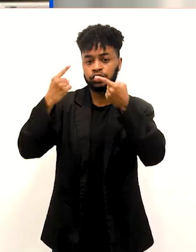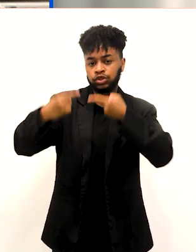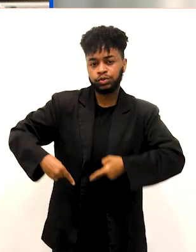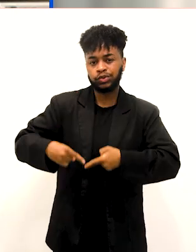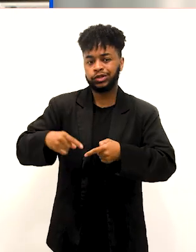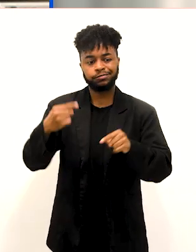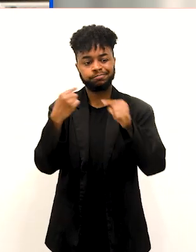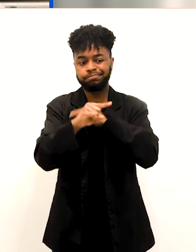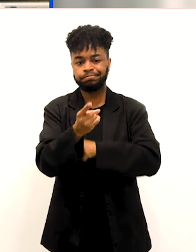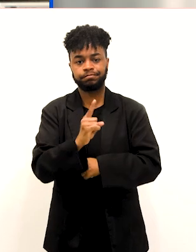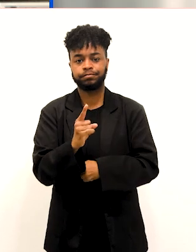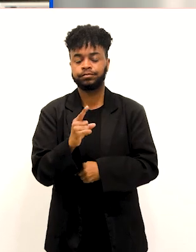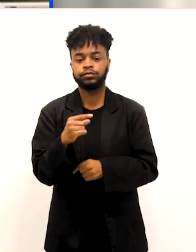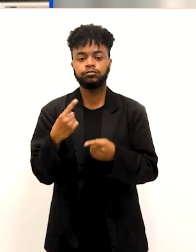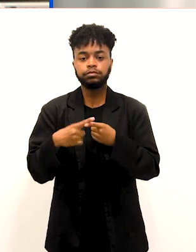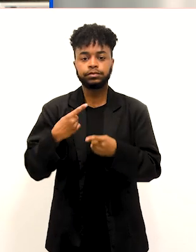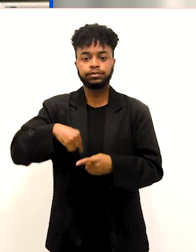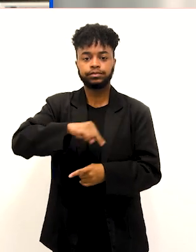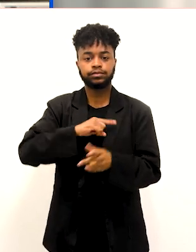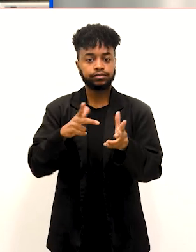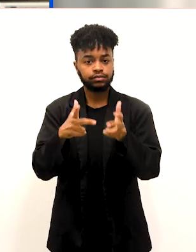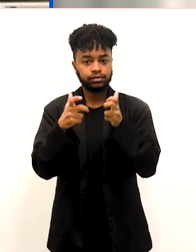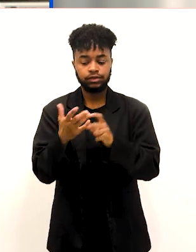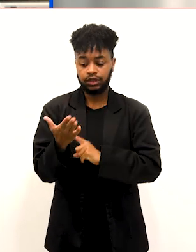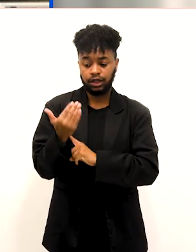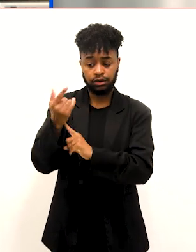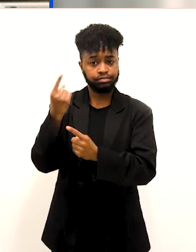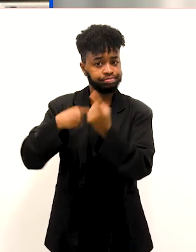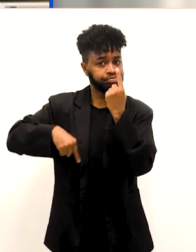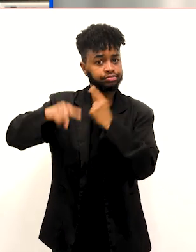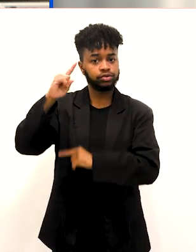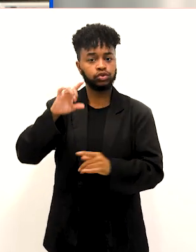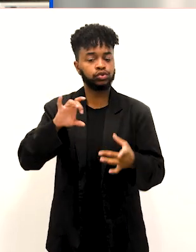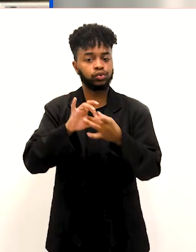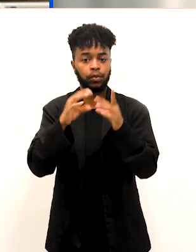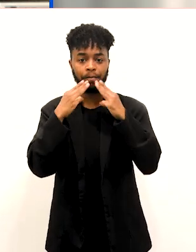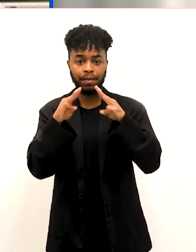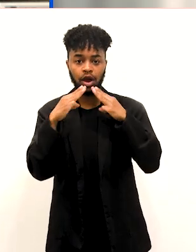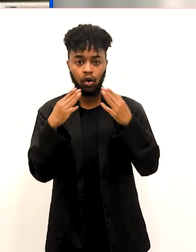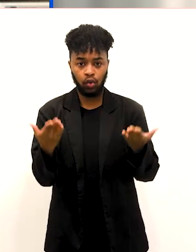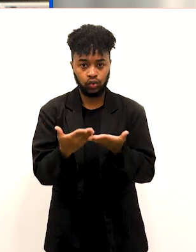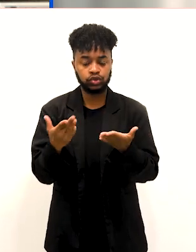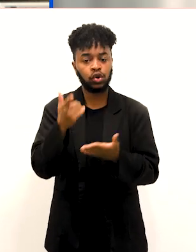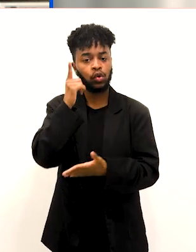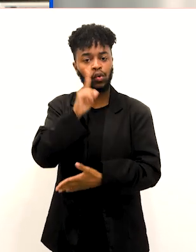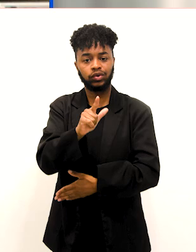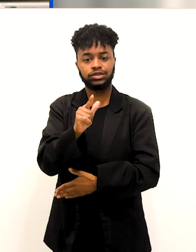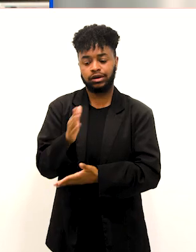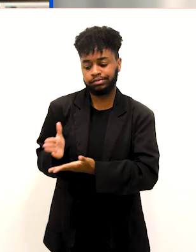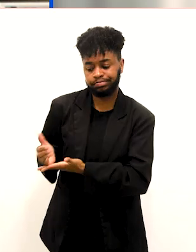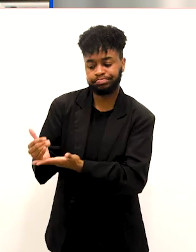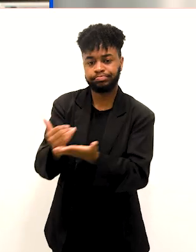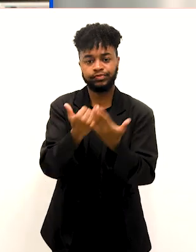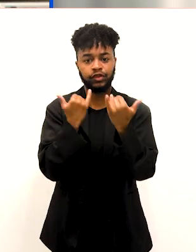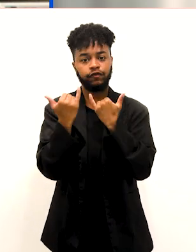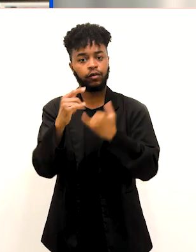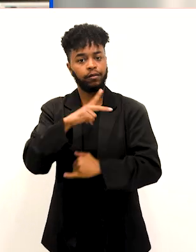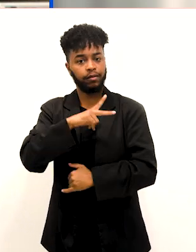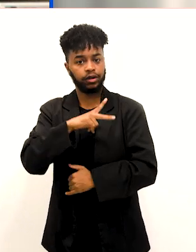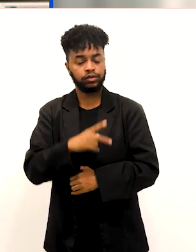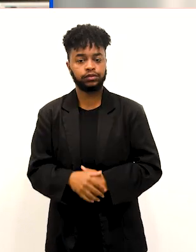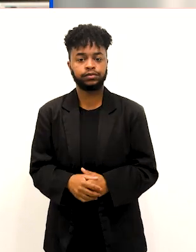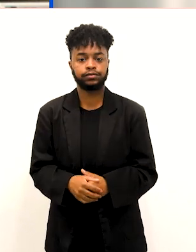que uma disputa injusta quando a gente vê o nível de tecnologia e conhecimento que está envolvido no marketing hoje que usa dados, né? Quando a gente fala